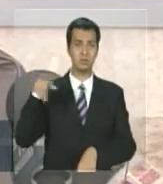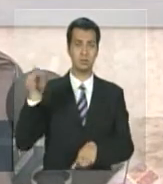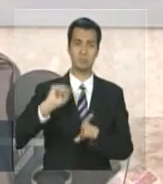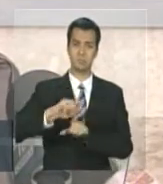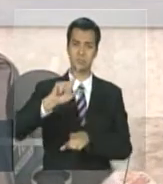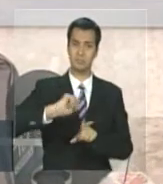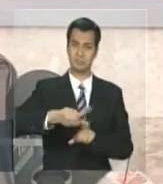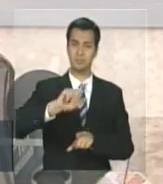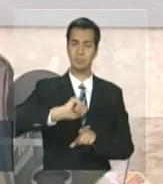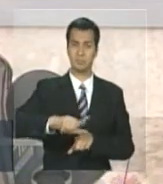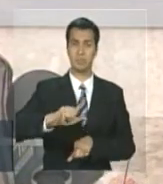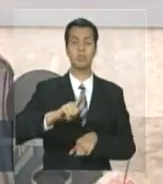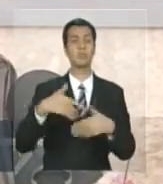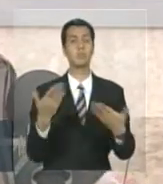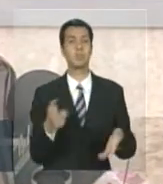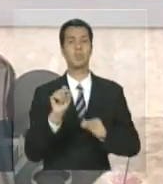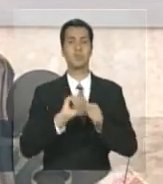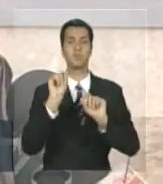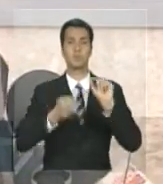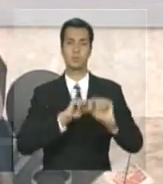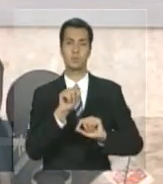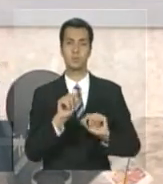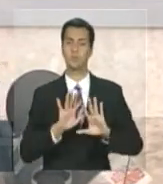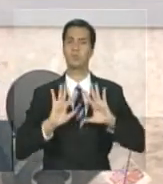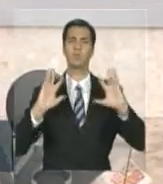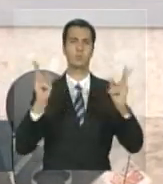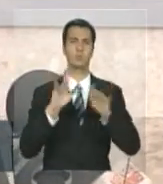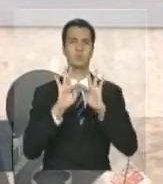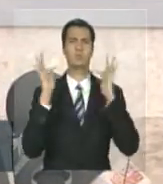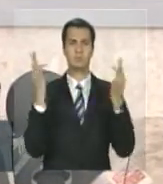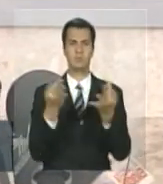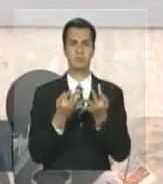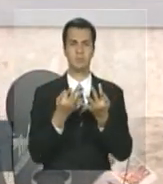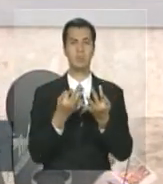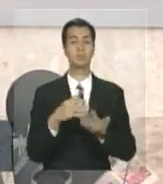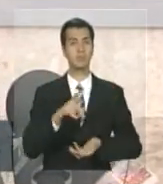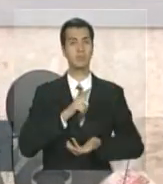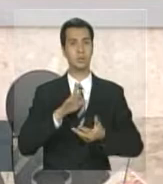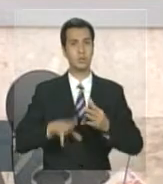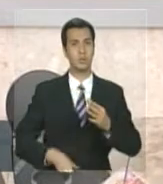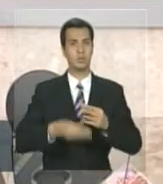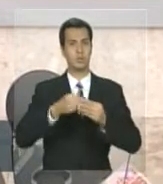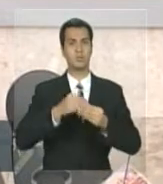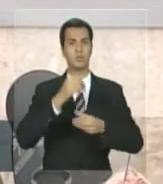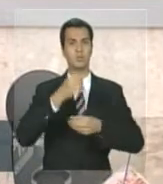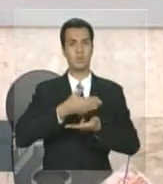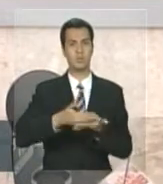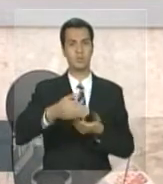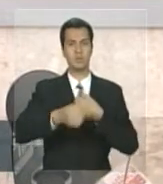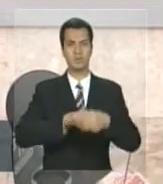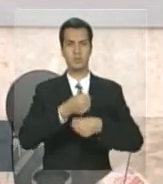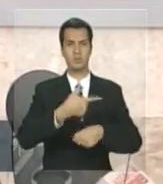de garantir a complementação de renda para todas as famílias em situação de extrema pobreza, ainda em 2013. Então,